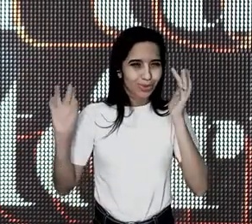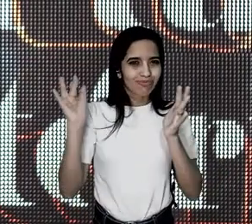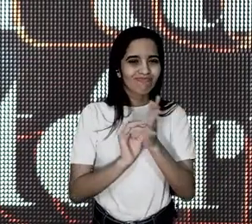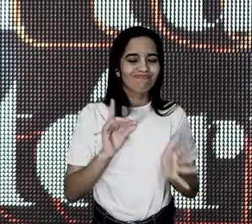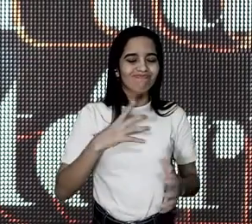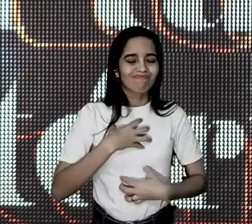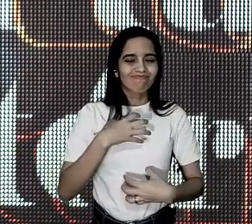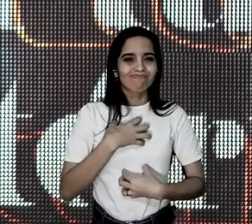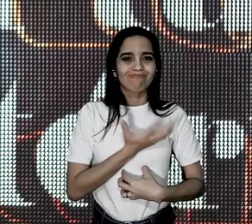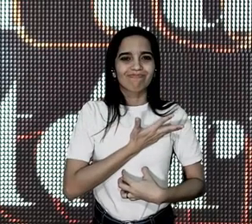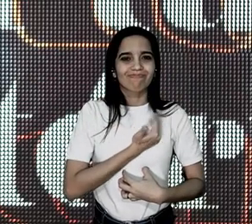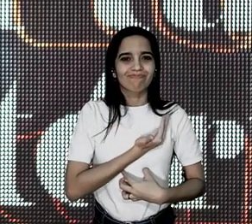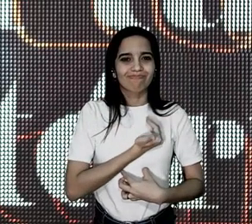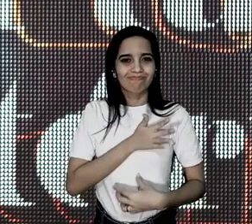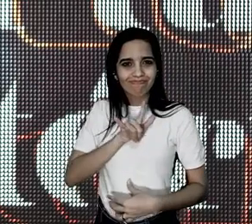apaixonadas,